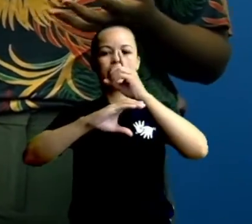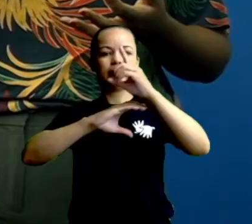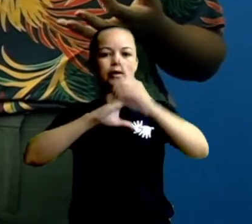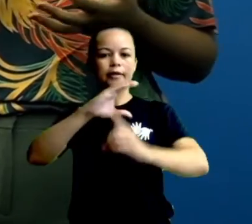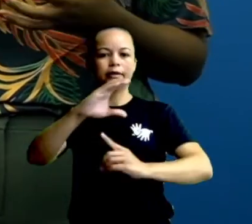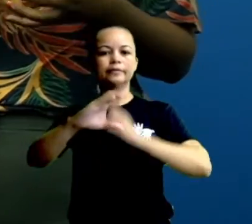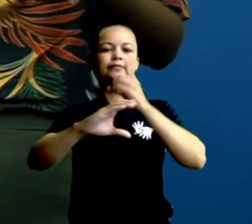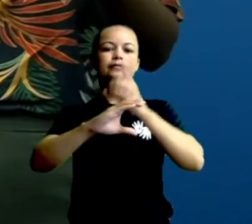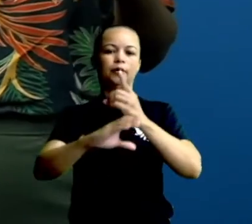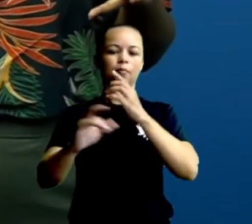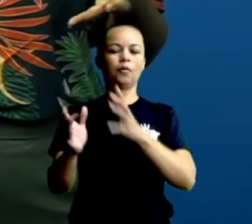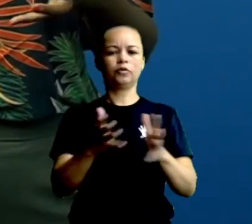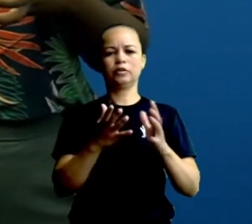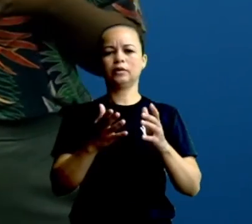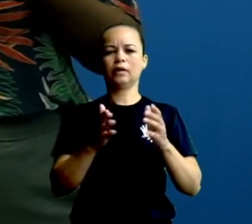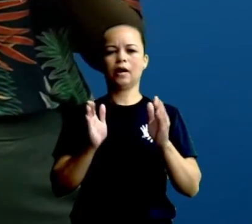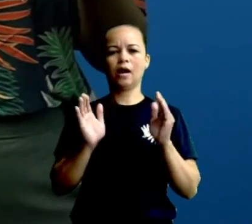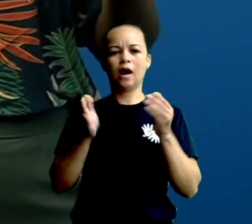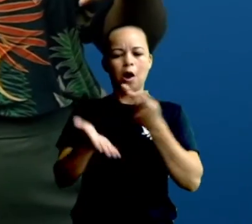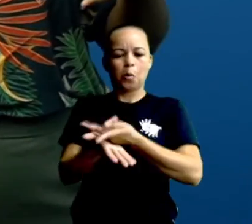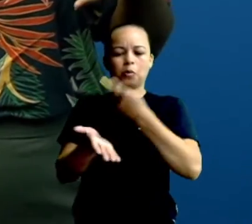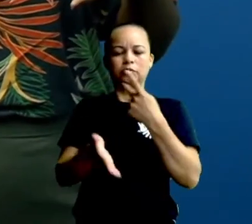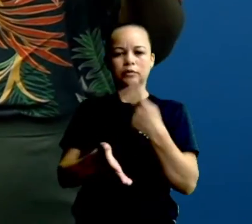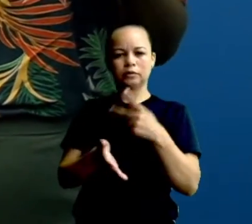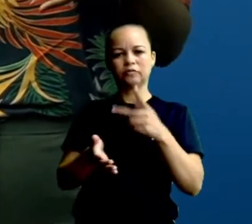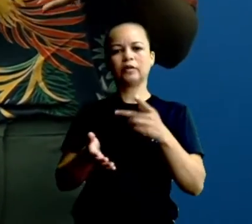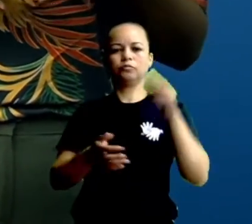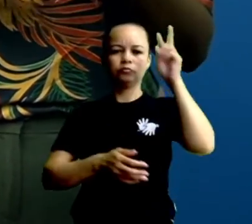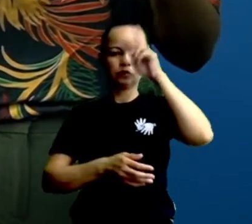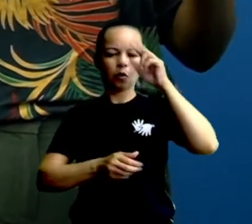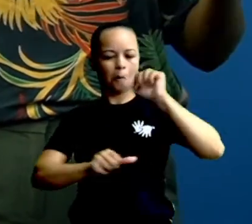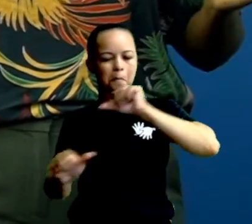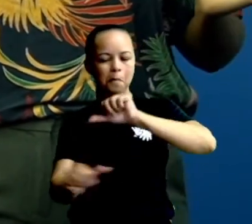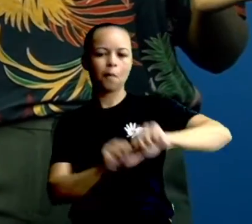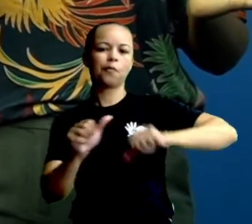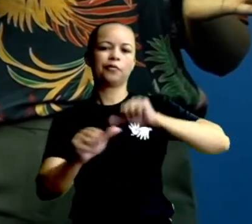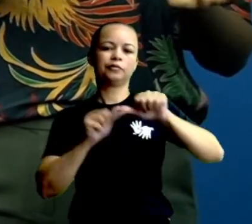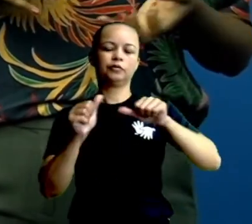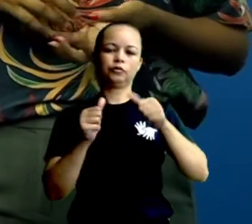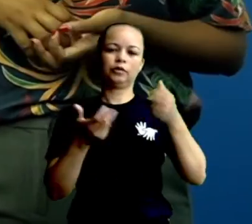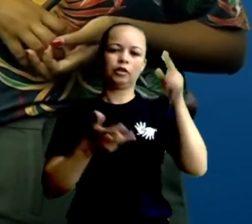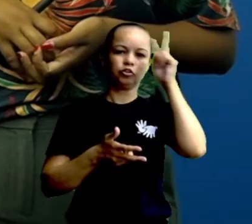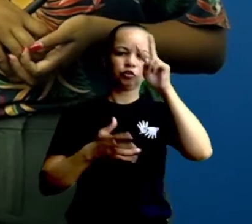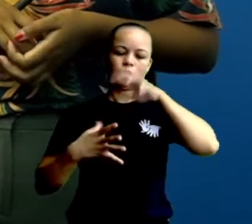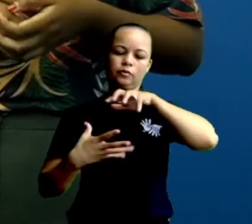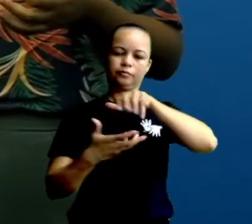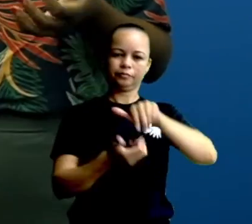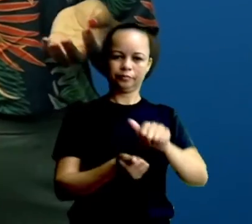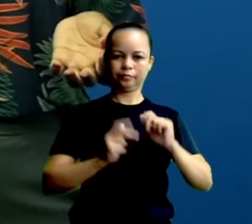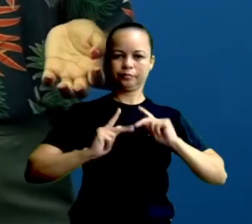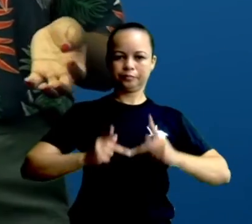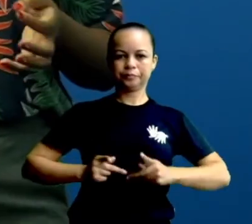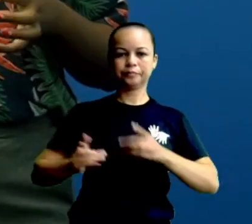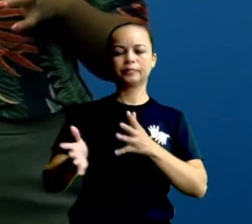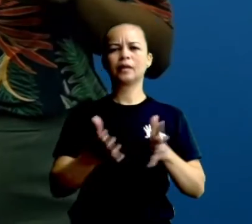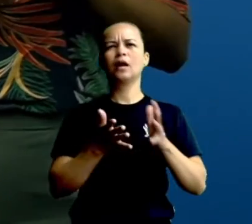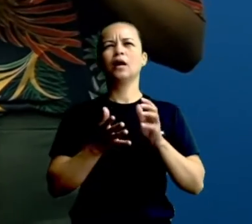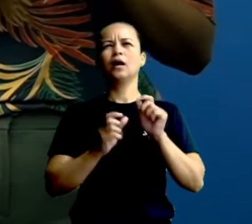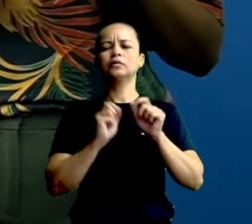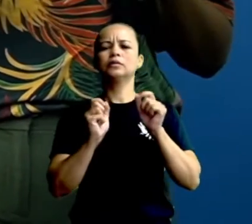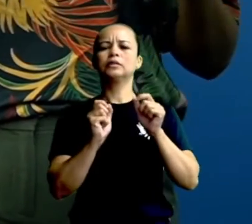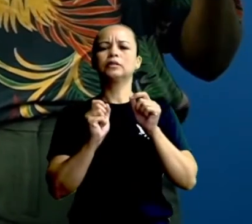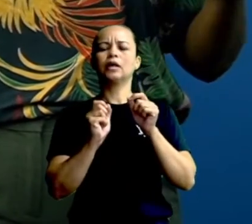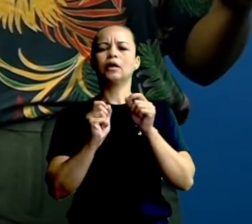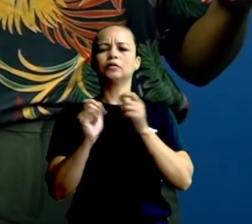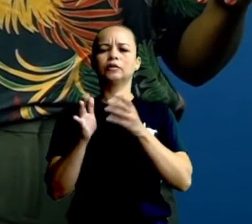esse acontecimento, esse fato histórico, mudou toda a história da humanidade. Atualmente